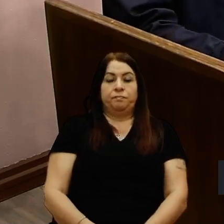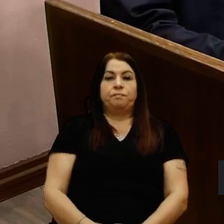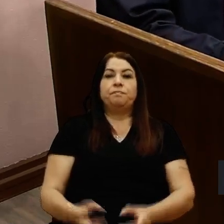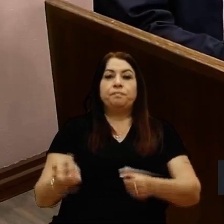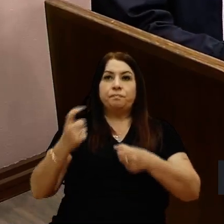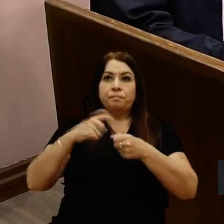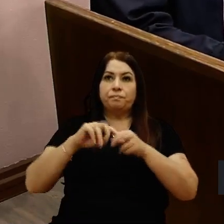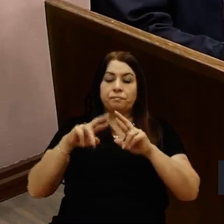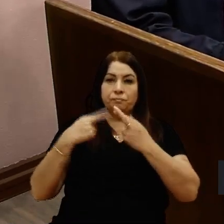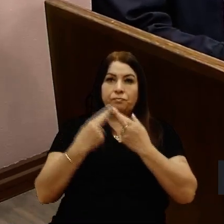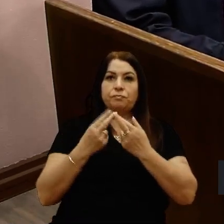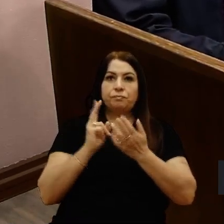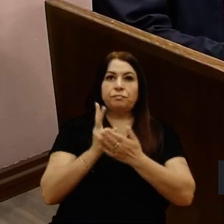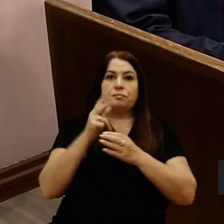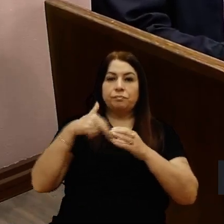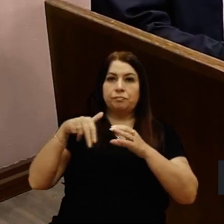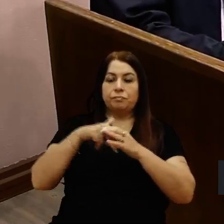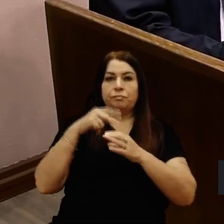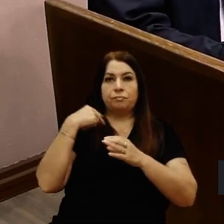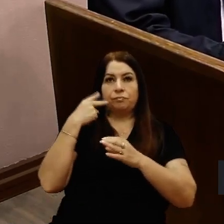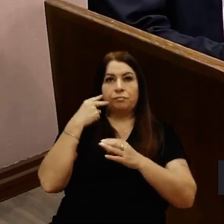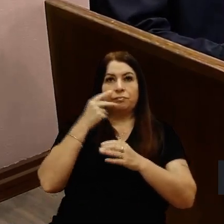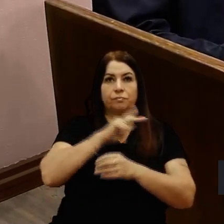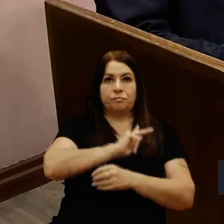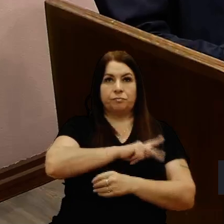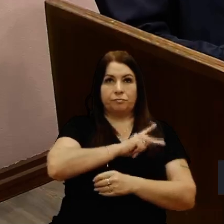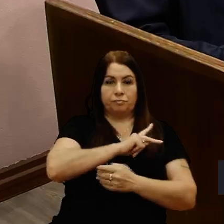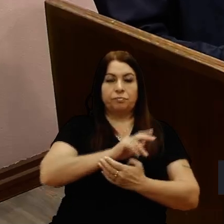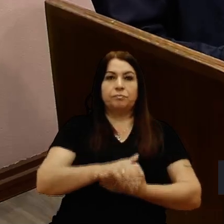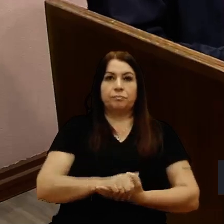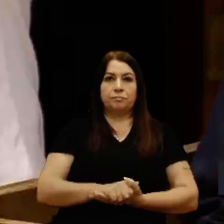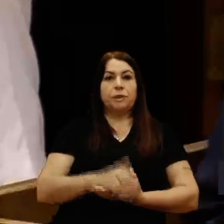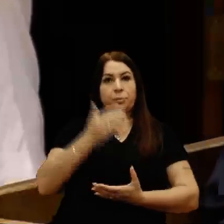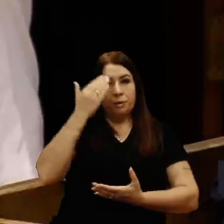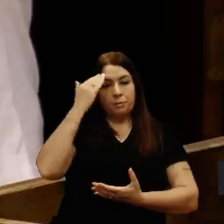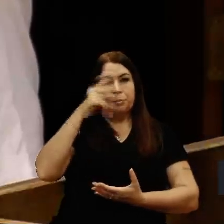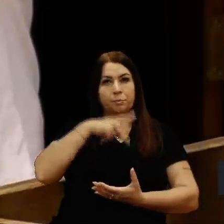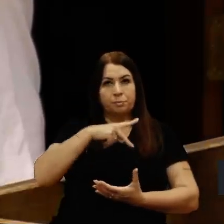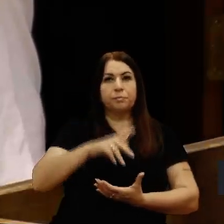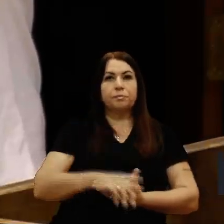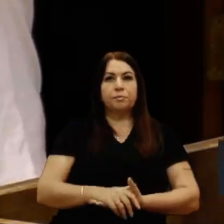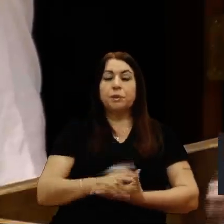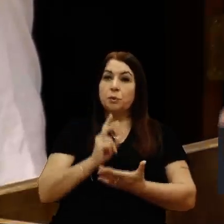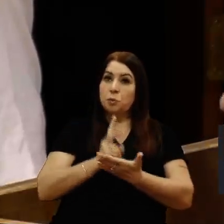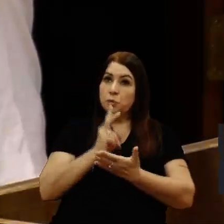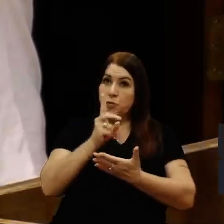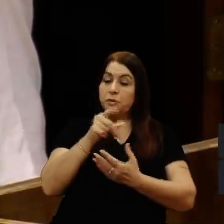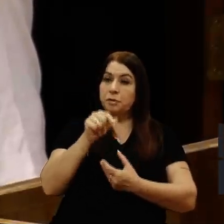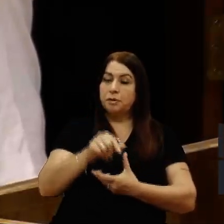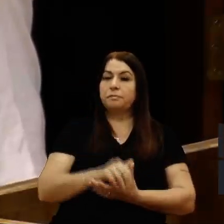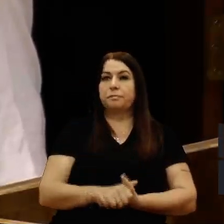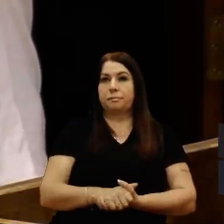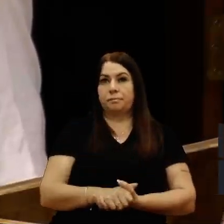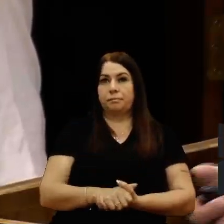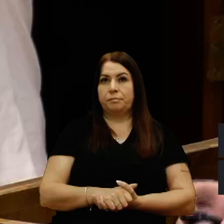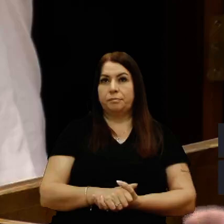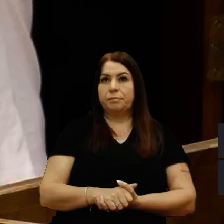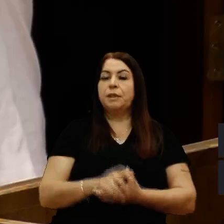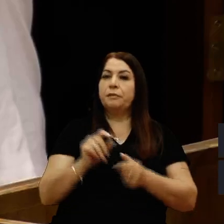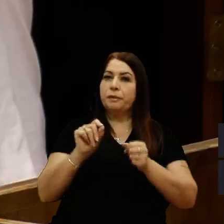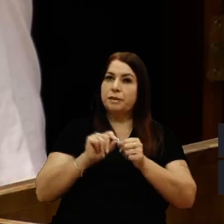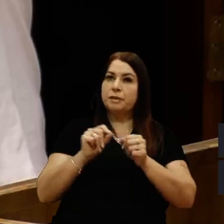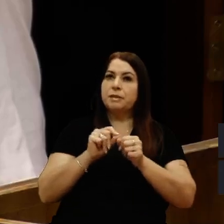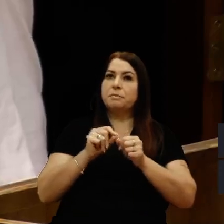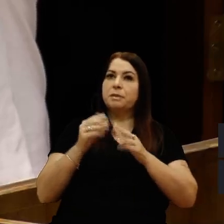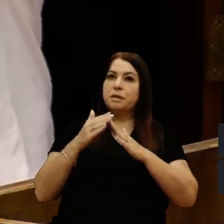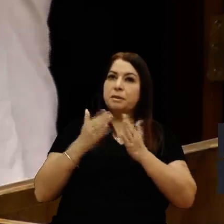Retomando a sessão, segue da tribuna vereador Pedro Rodrigues. Obrigado, presidente. Então, continuando aqui, né, fizemos também, essa